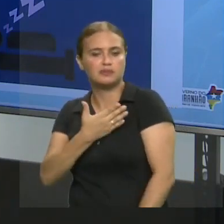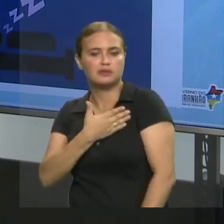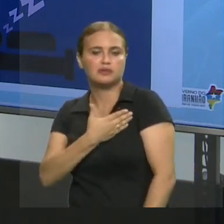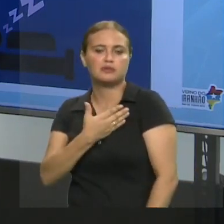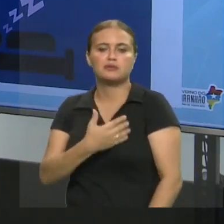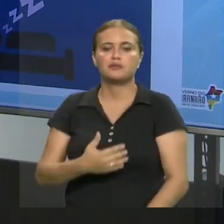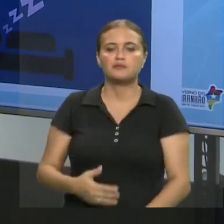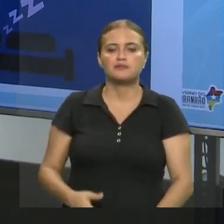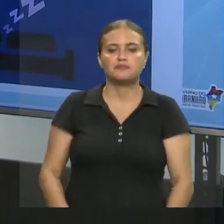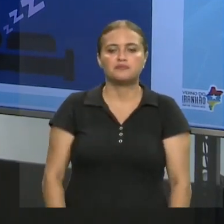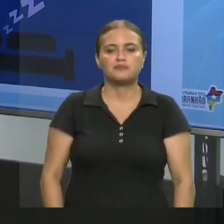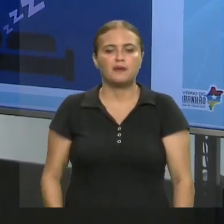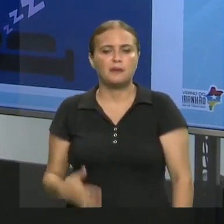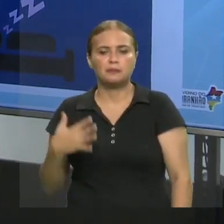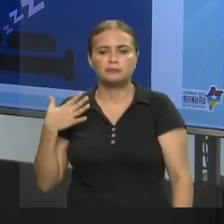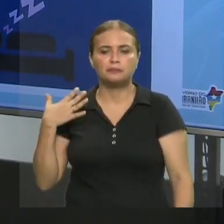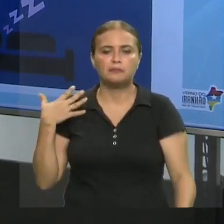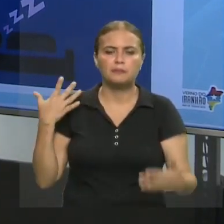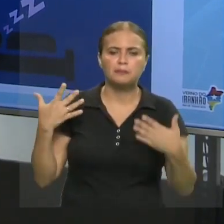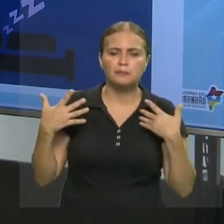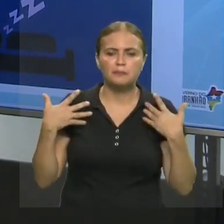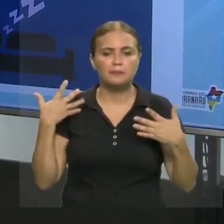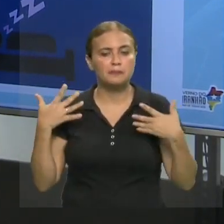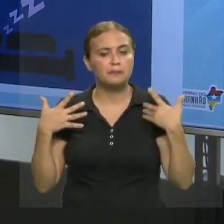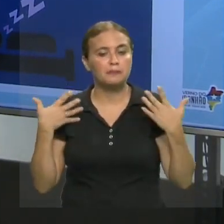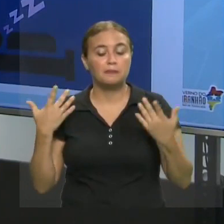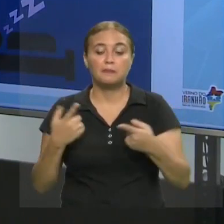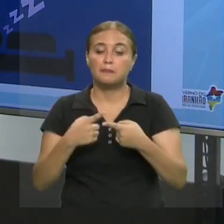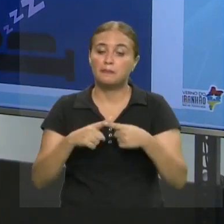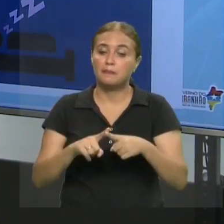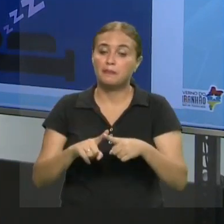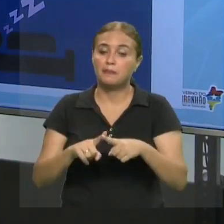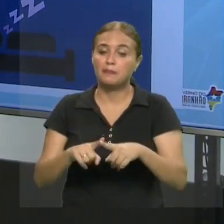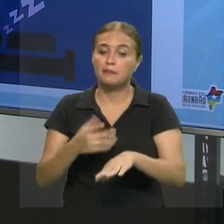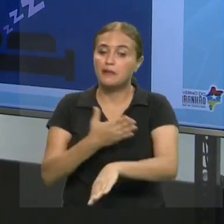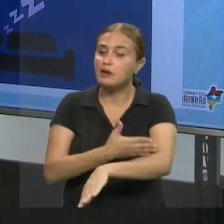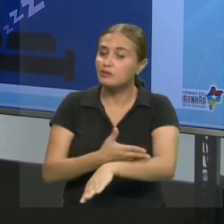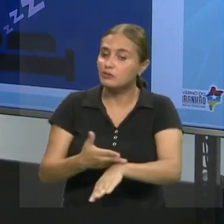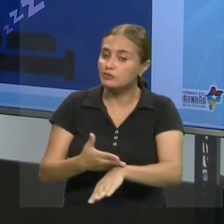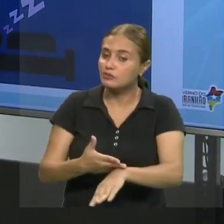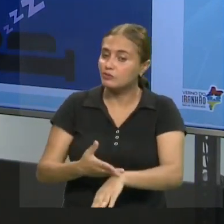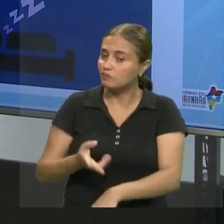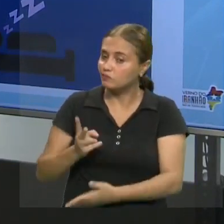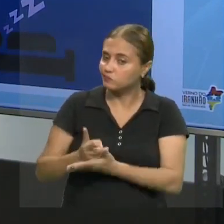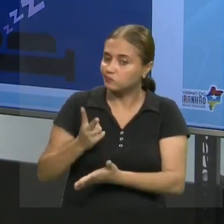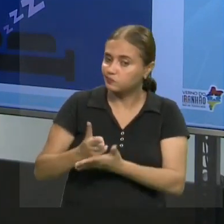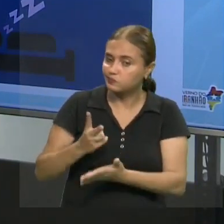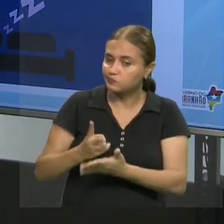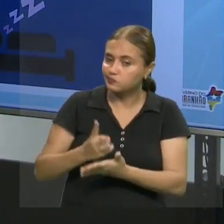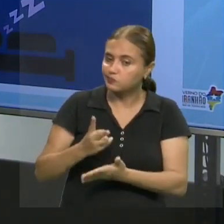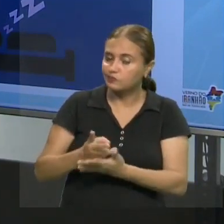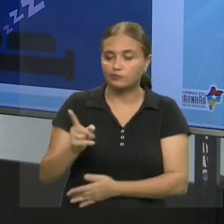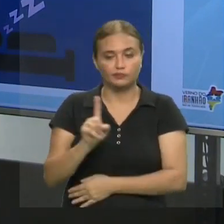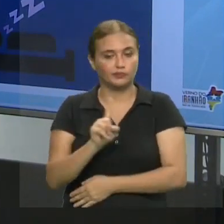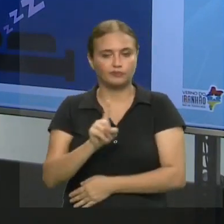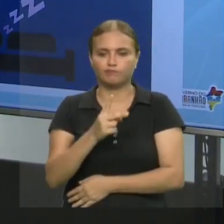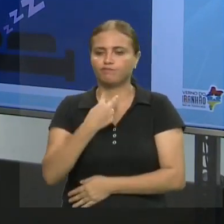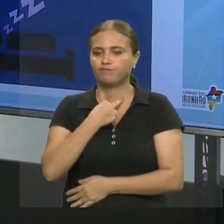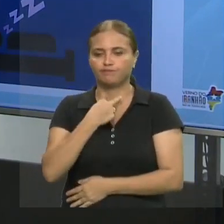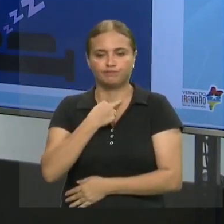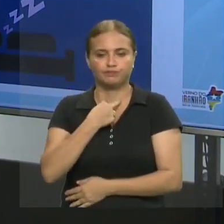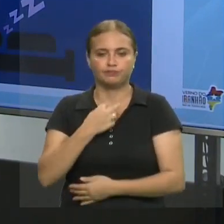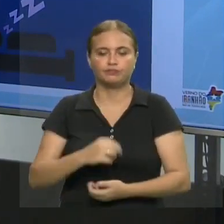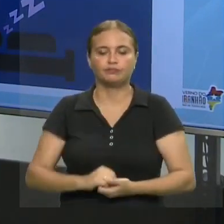nas praças, né? Mas esses hábitos não podem ser hábitos principais dentro do cotidiano que eu planejei para mim,